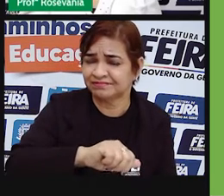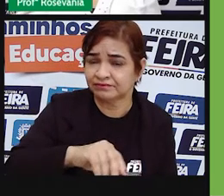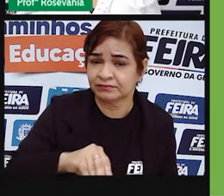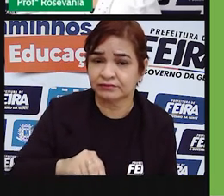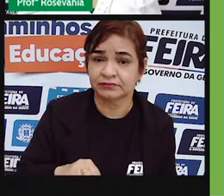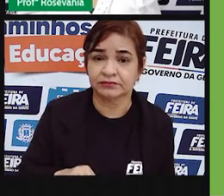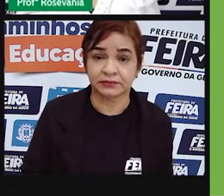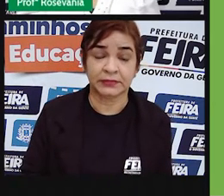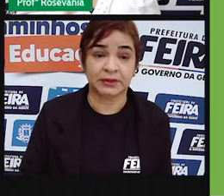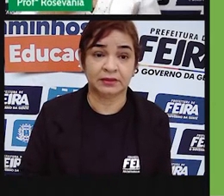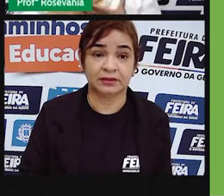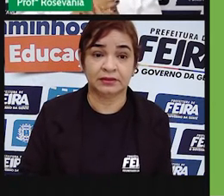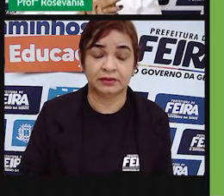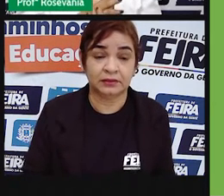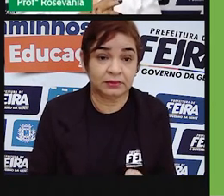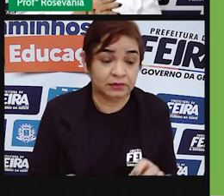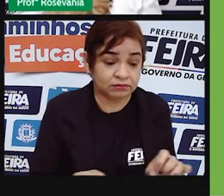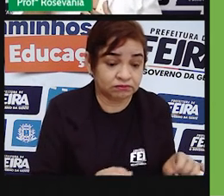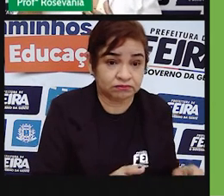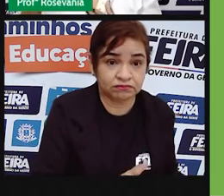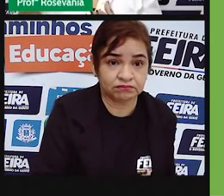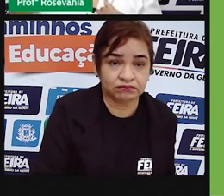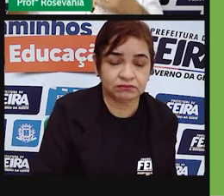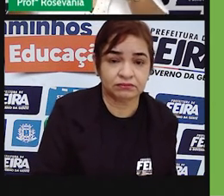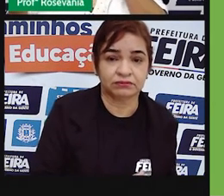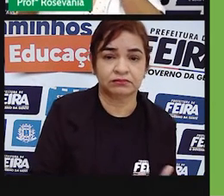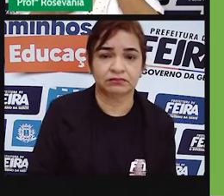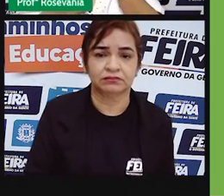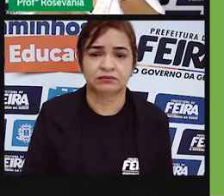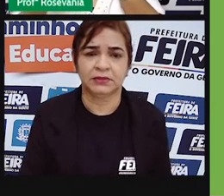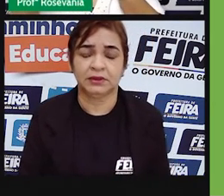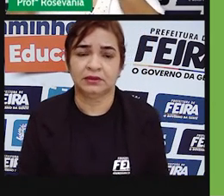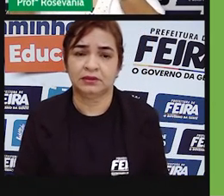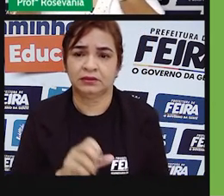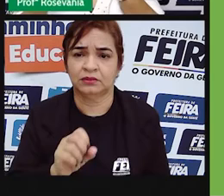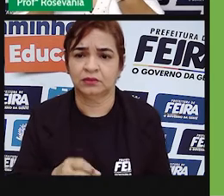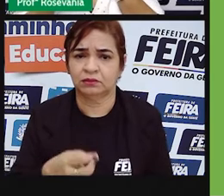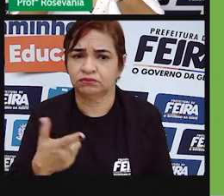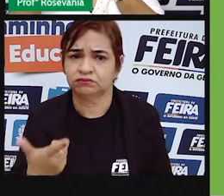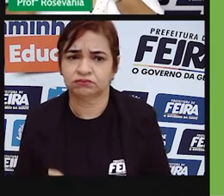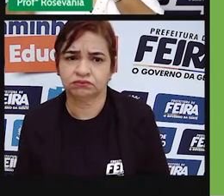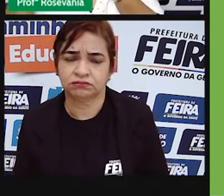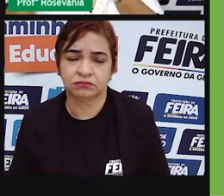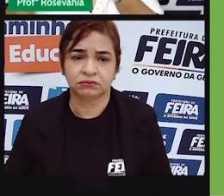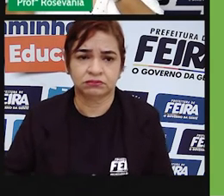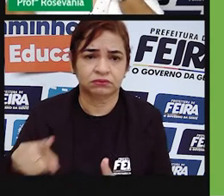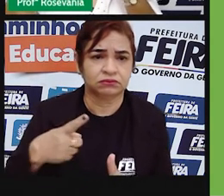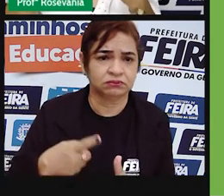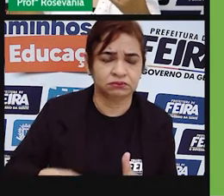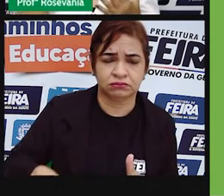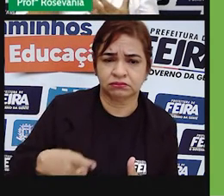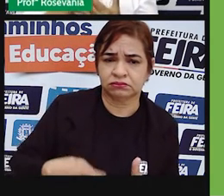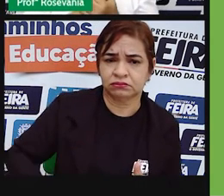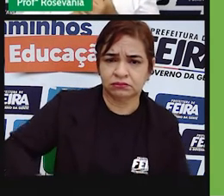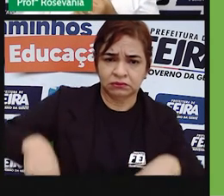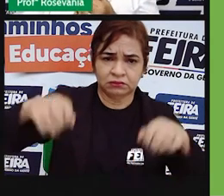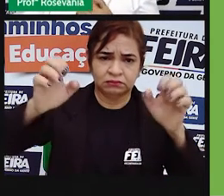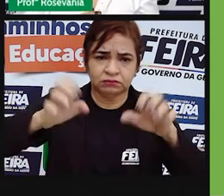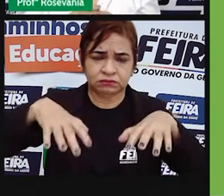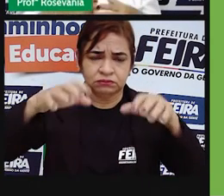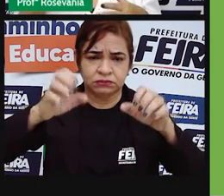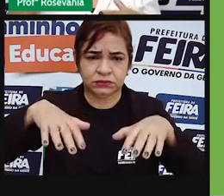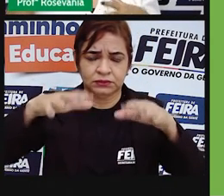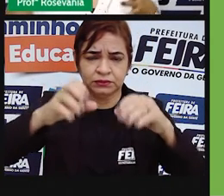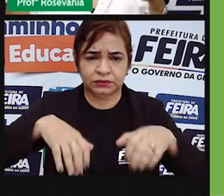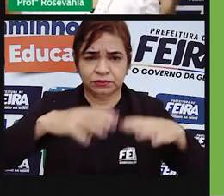eles são tão desastrosos e a parte de 5 na escala Vista os desastres Não é com a questão